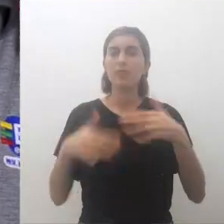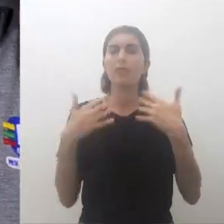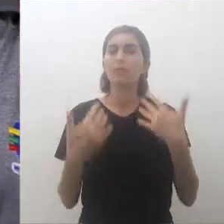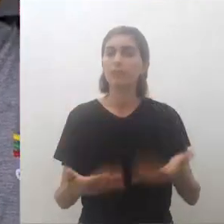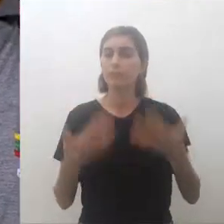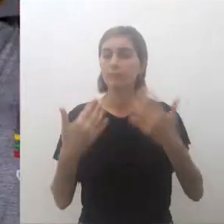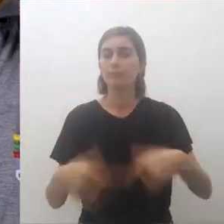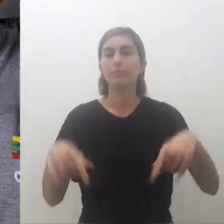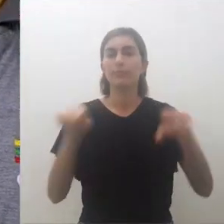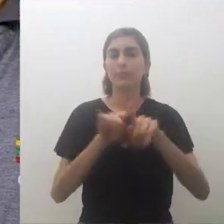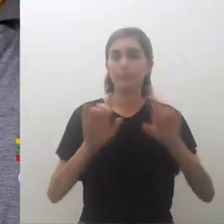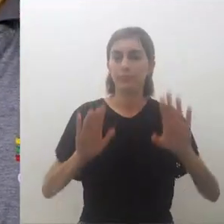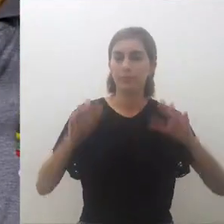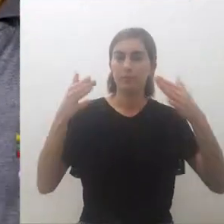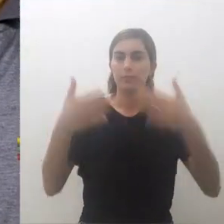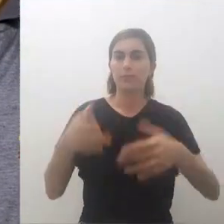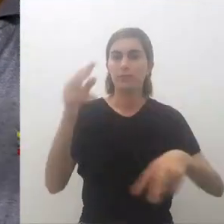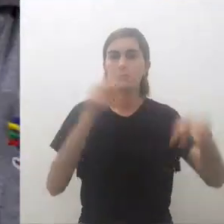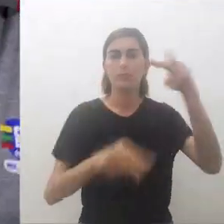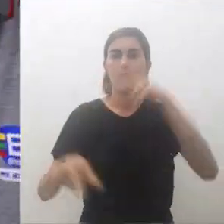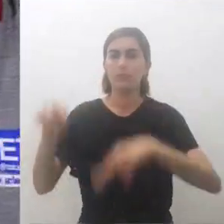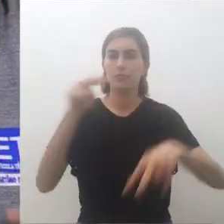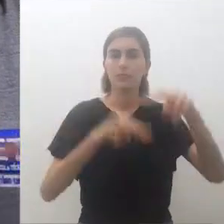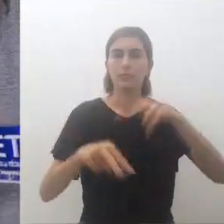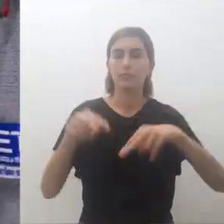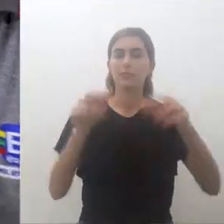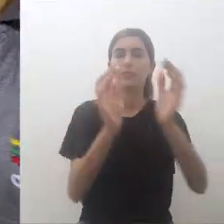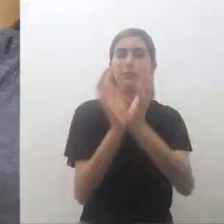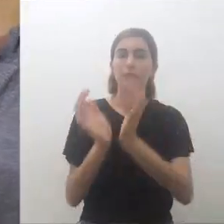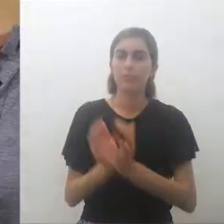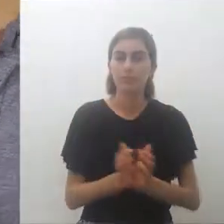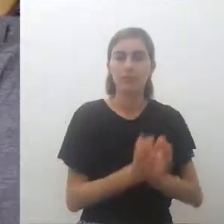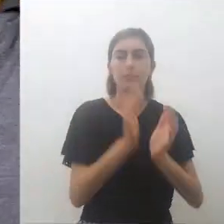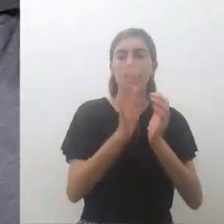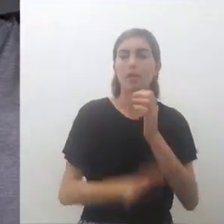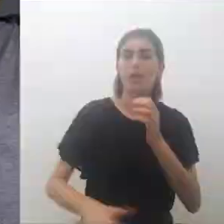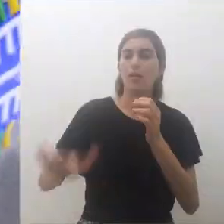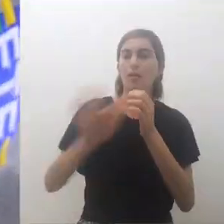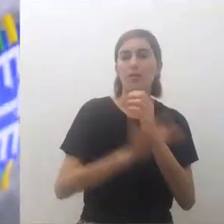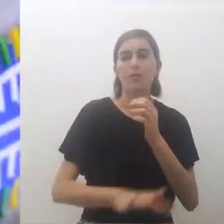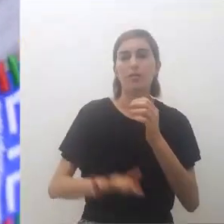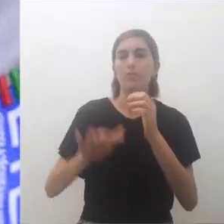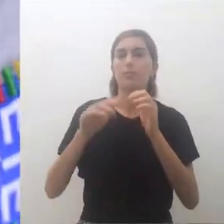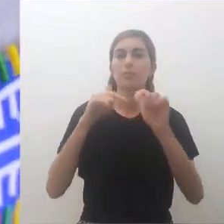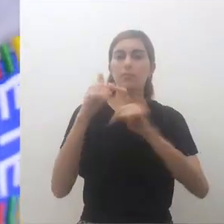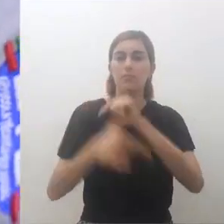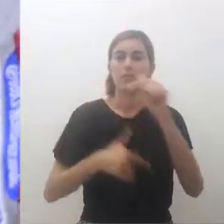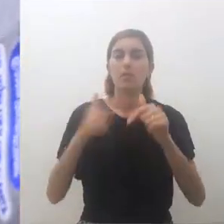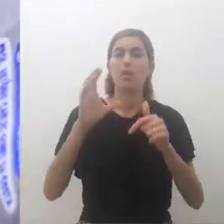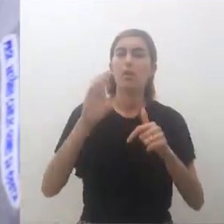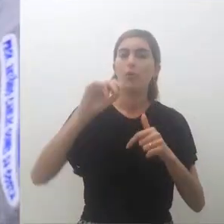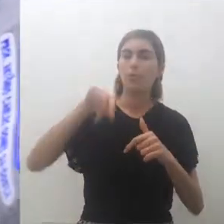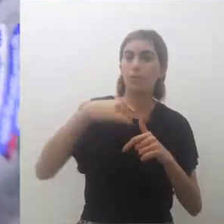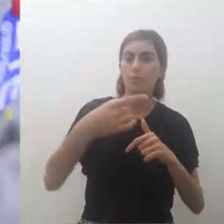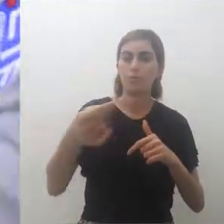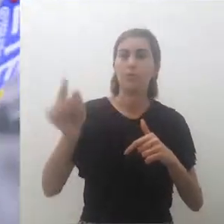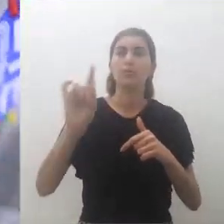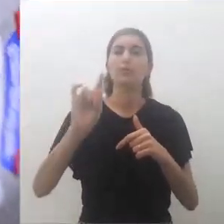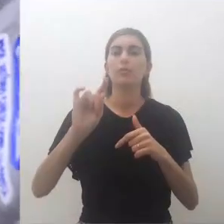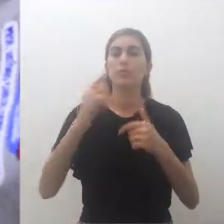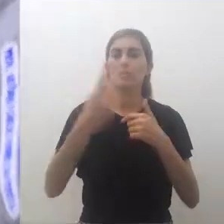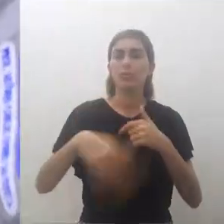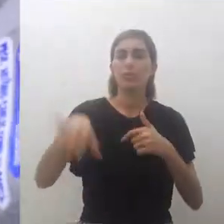e também direciona o olhar sobre grupos, sobre áreas, trabalhando a composição